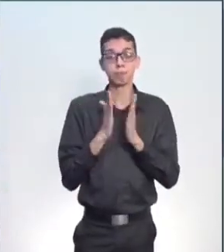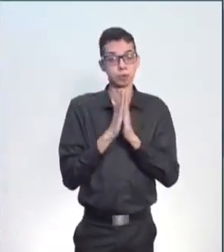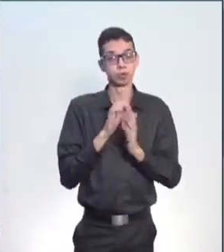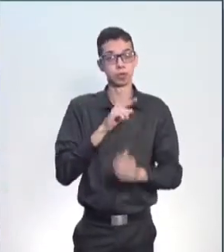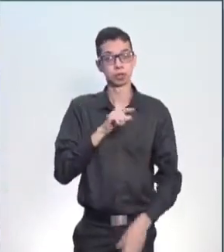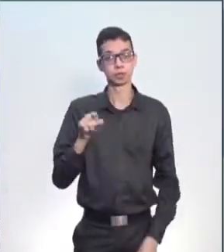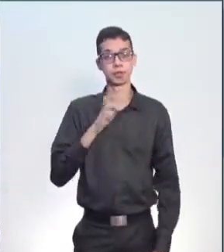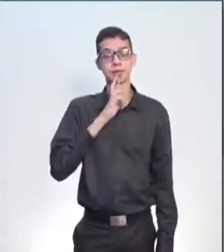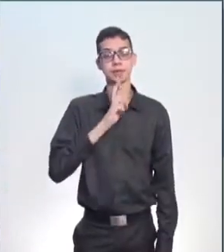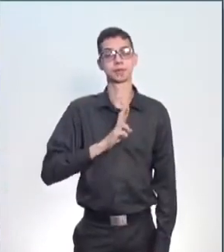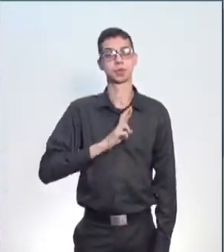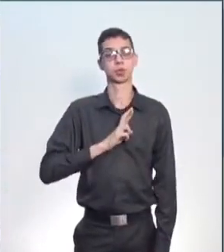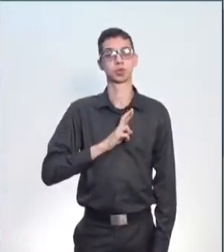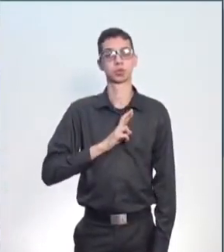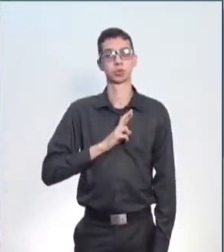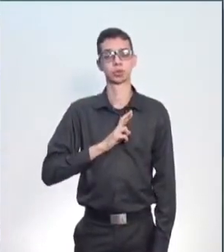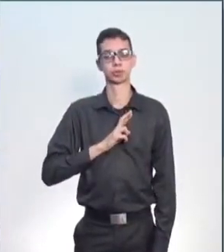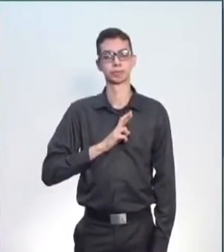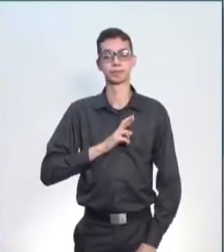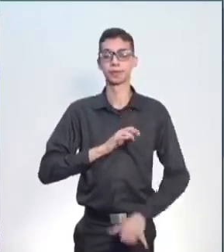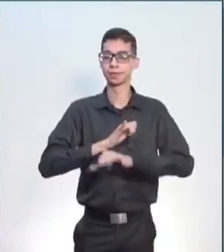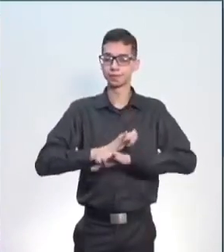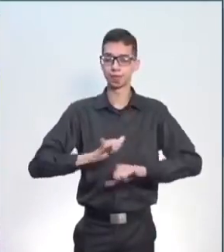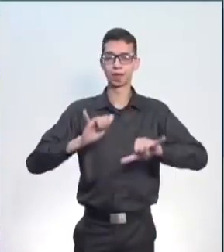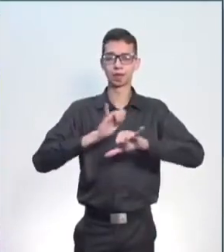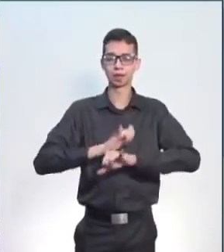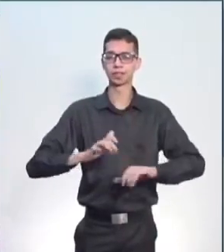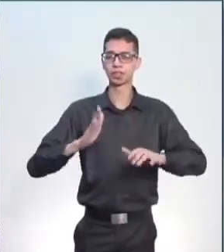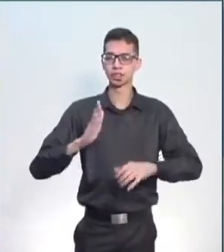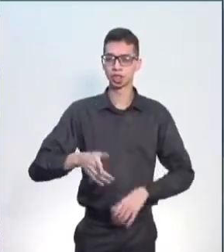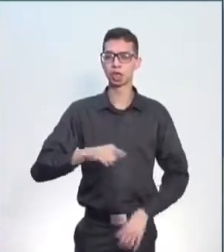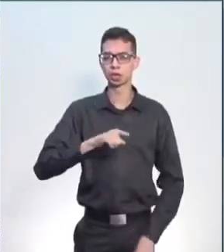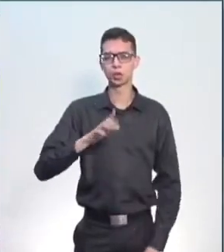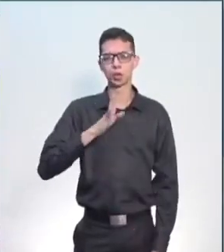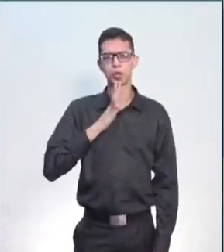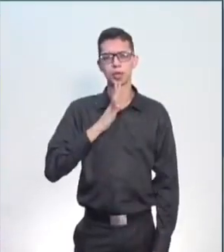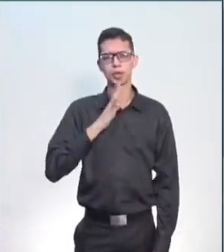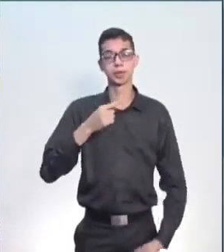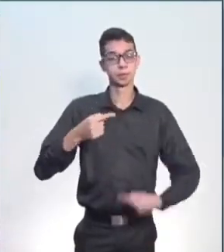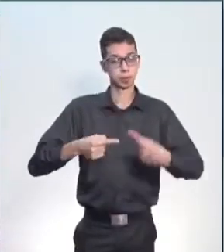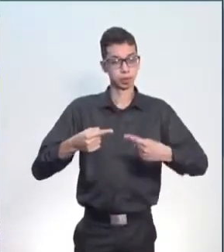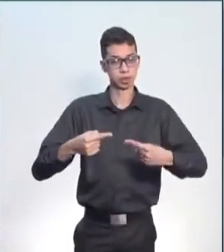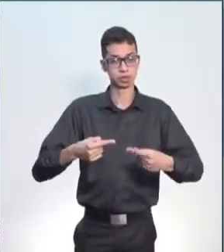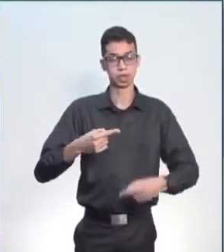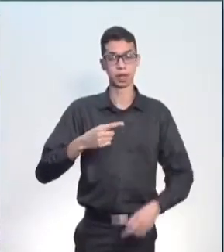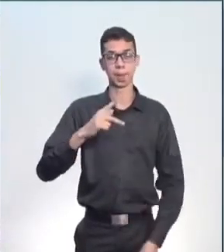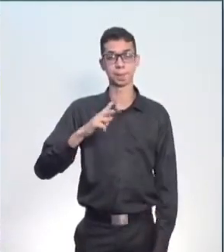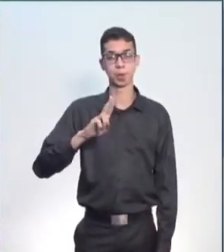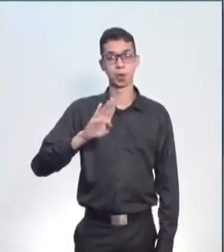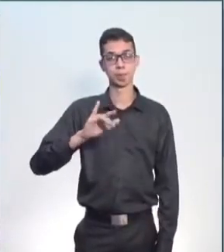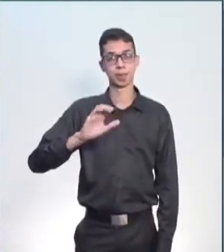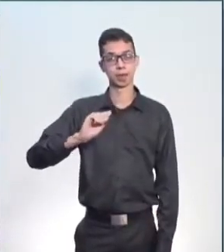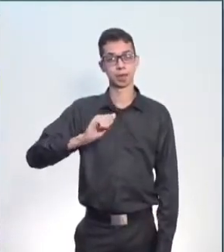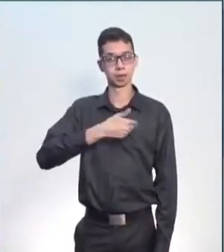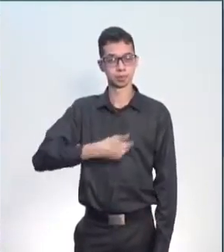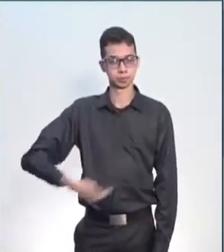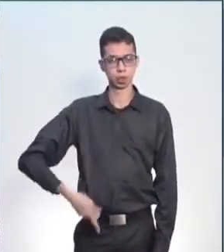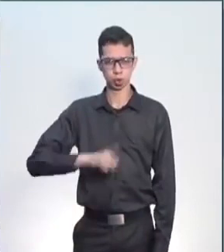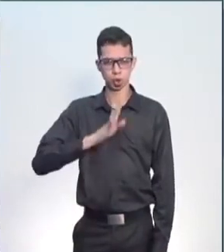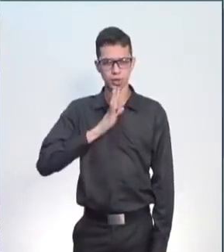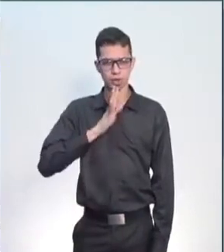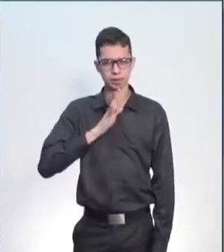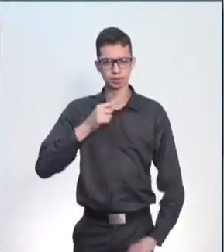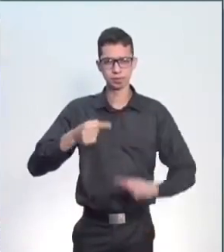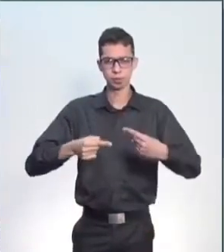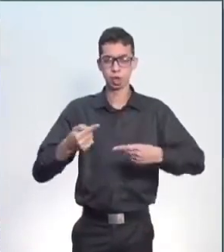que foi falado e de tudo que vocês pensaram, se vocês conhecem políticas públicas de inclusão, né? Vocês